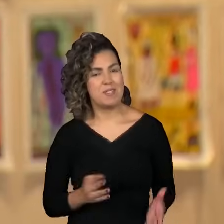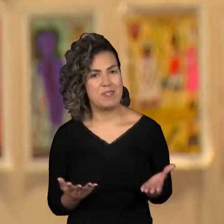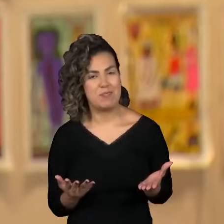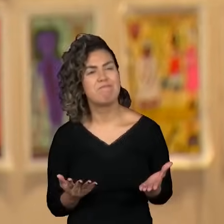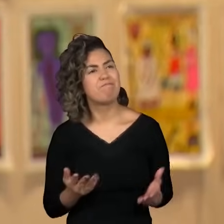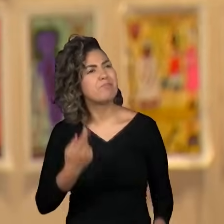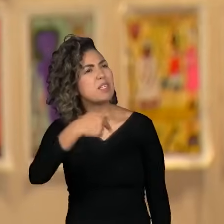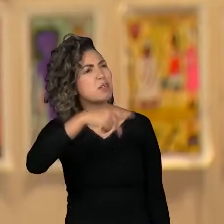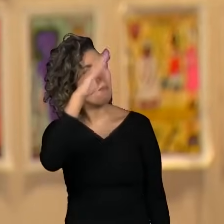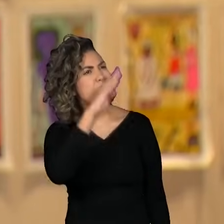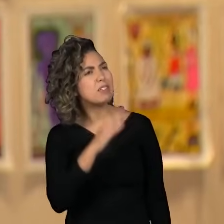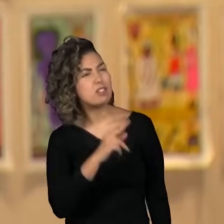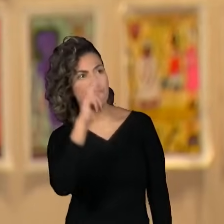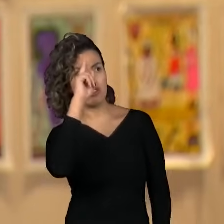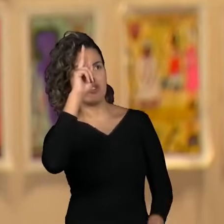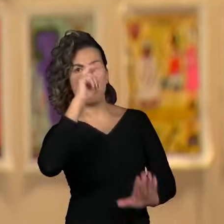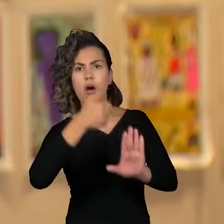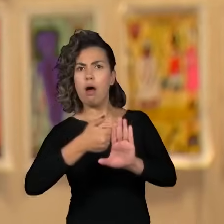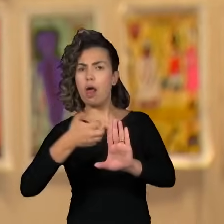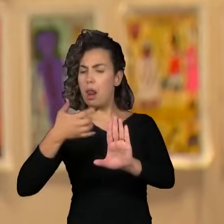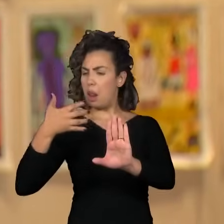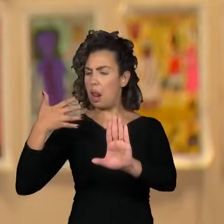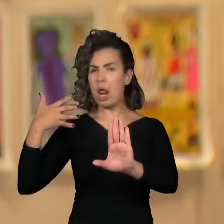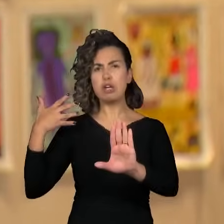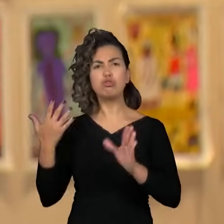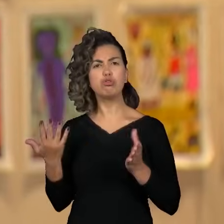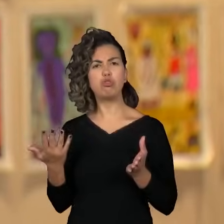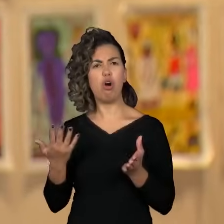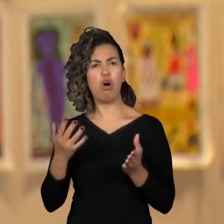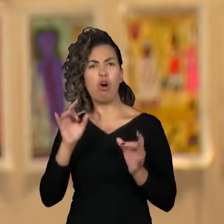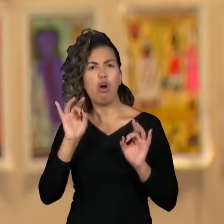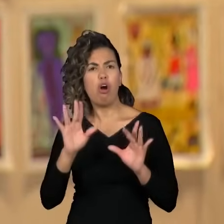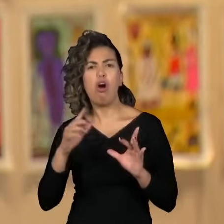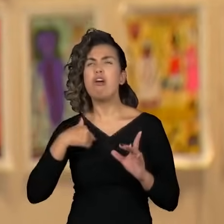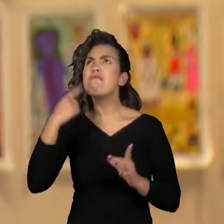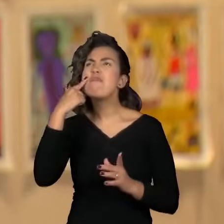do Brasil é também a história dos seus ecossistemas, dos